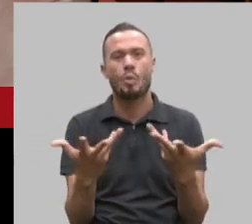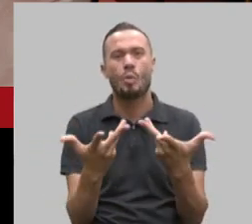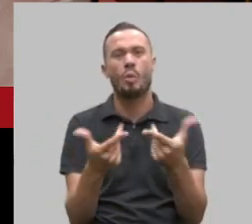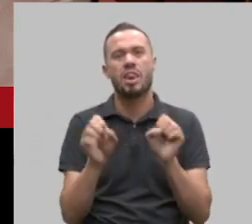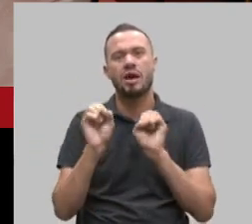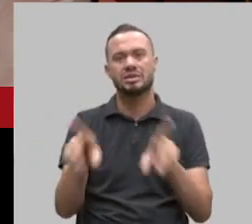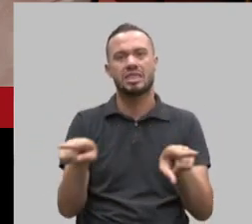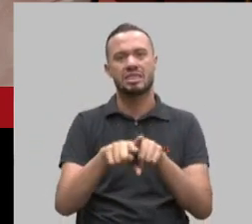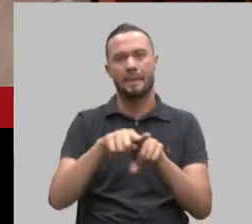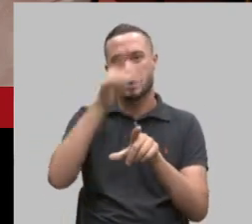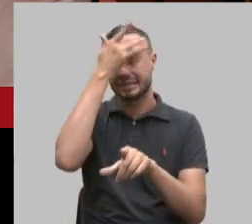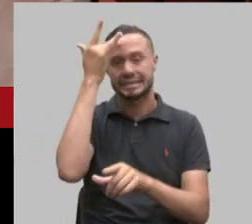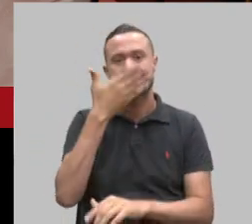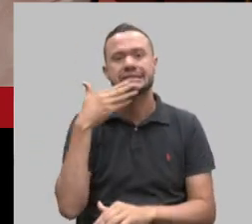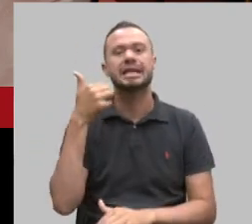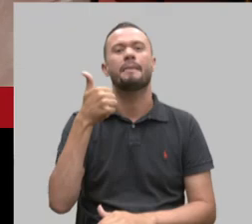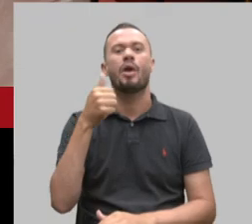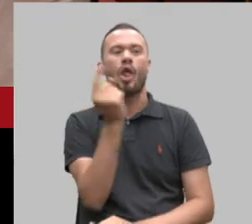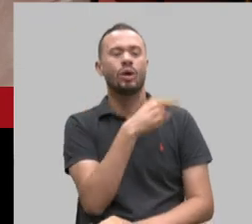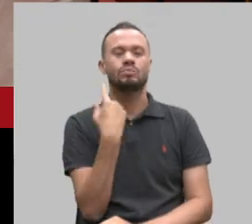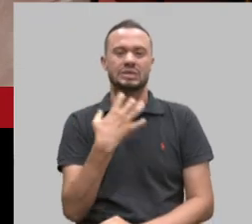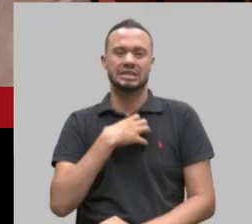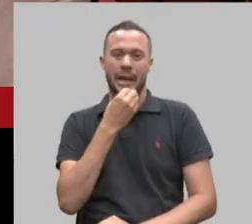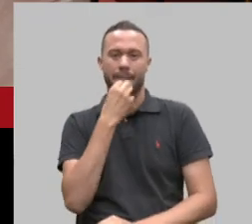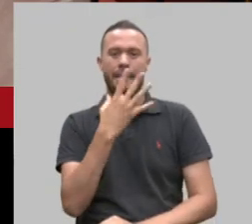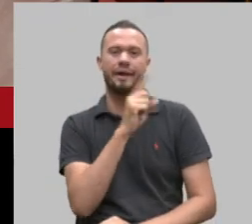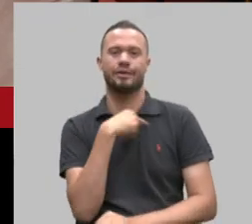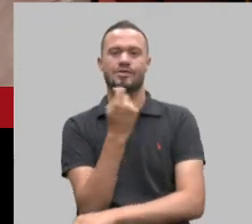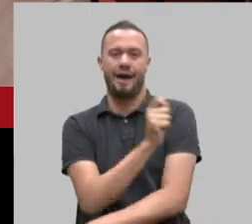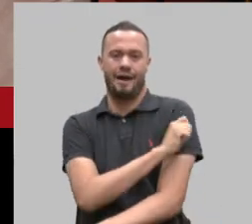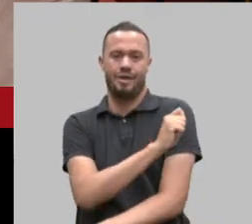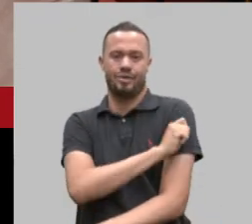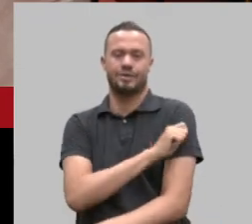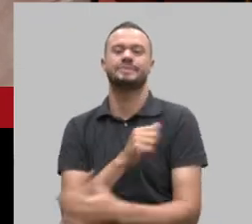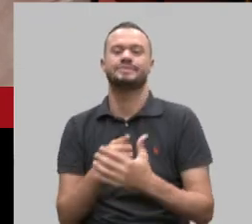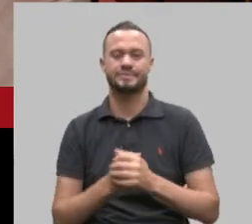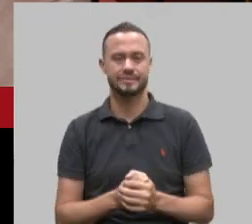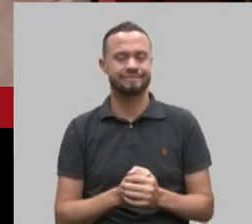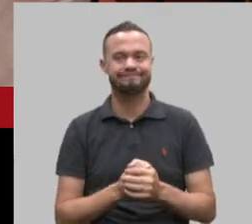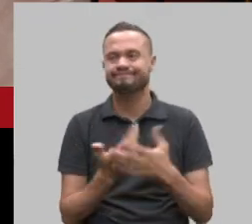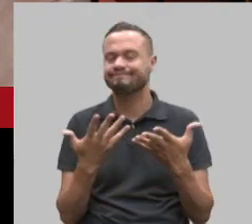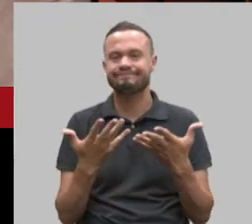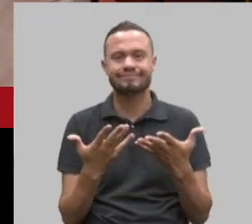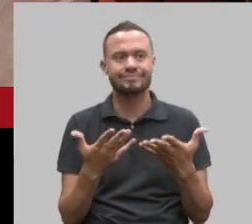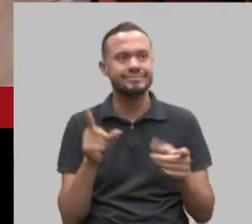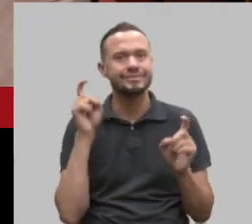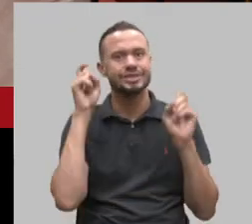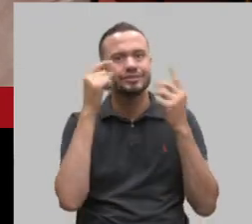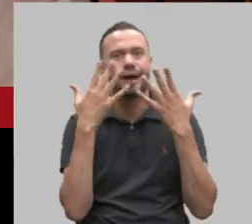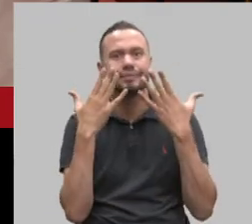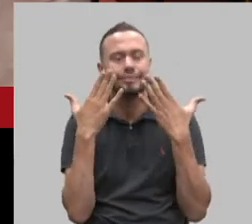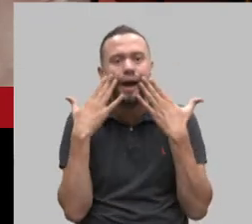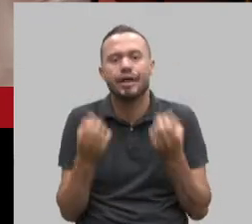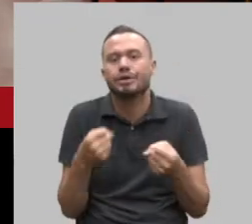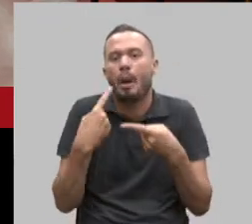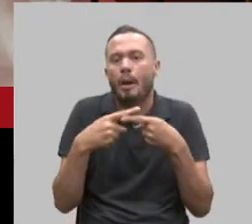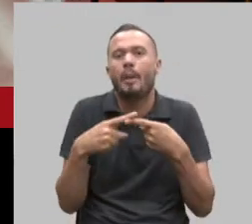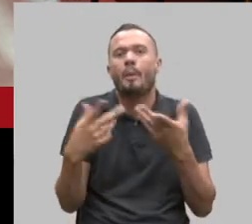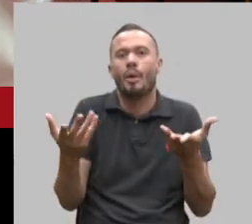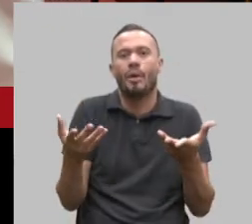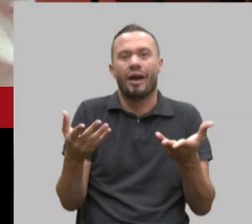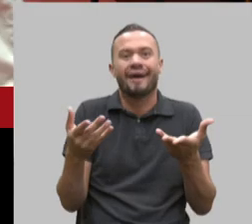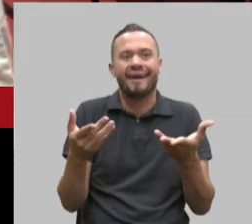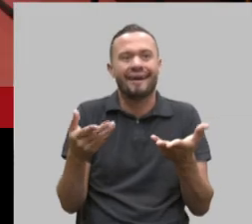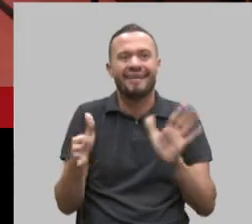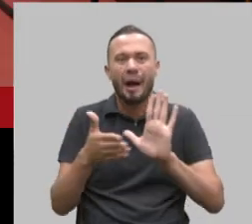prezar pelo bem-estar dos nossos colegas estudantes é algo irreal que pessoas venham contra essa proposta e venham dizer que ela já